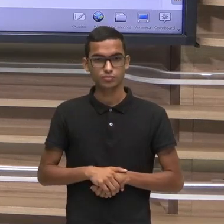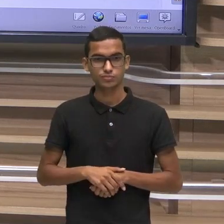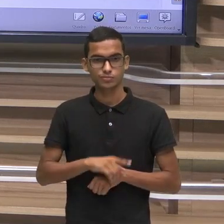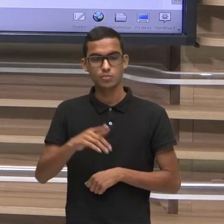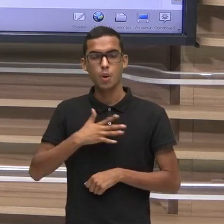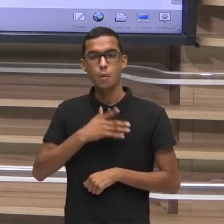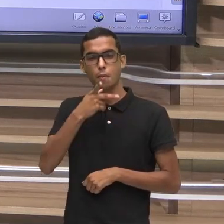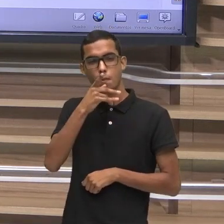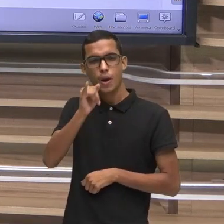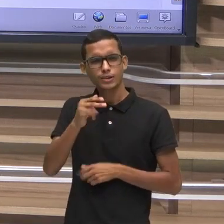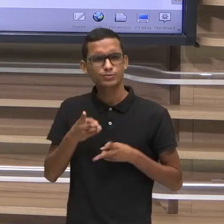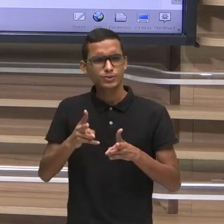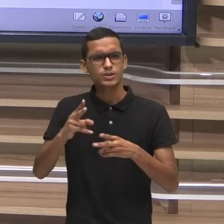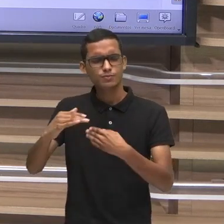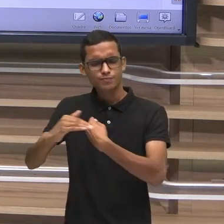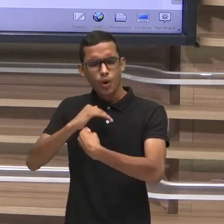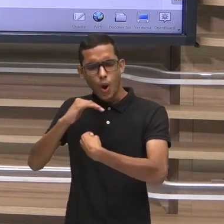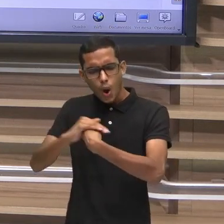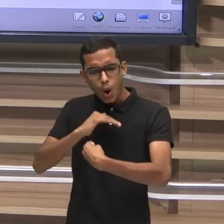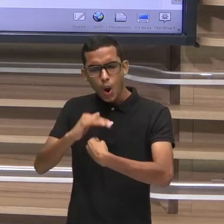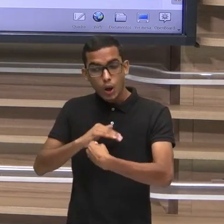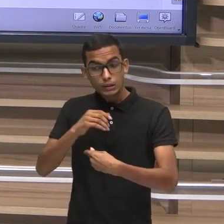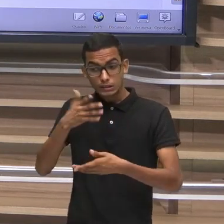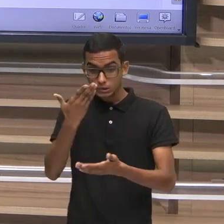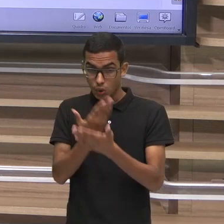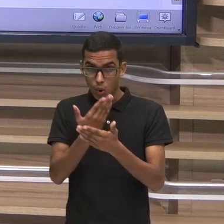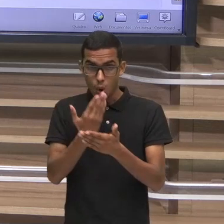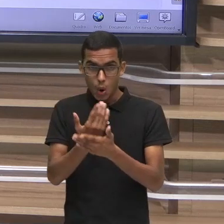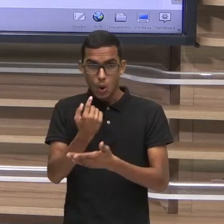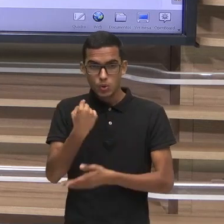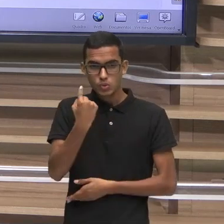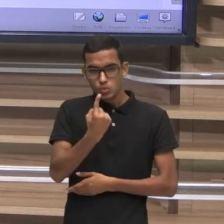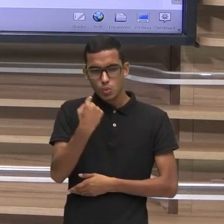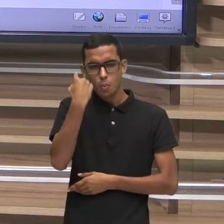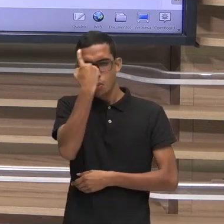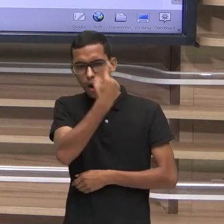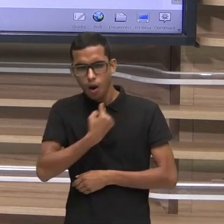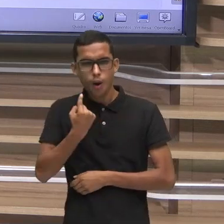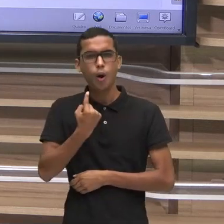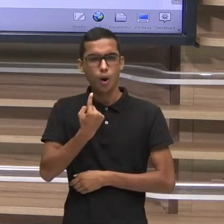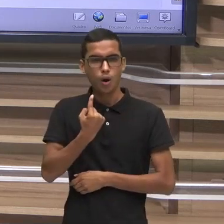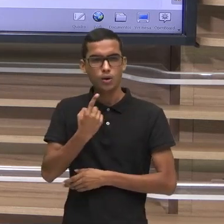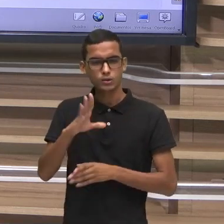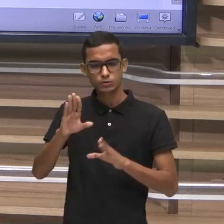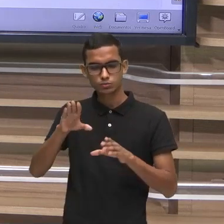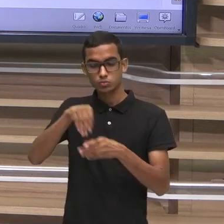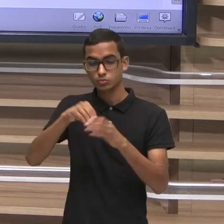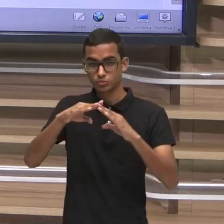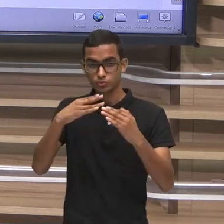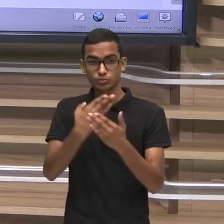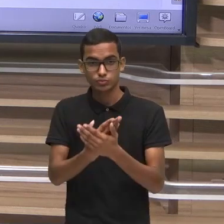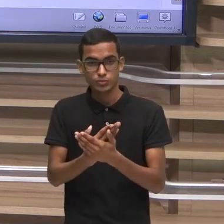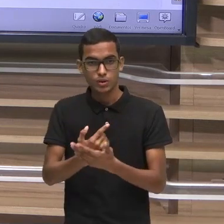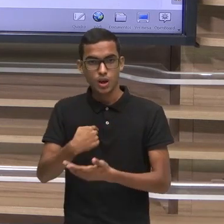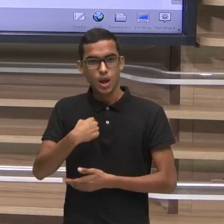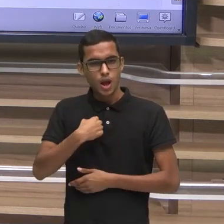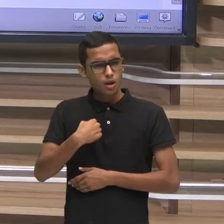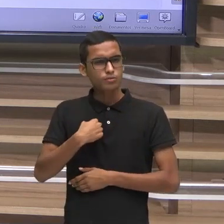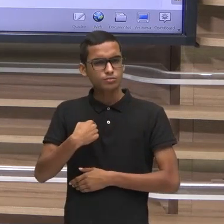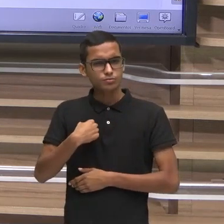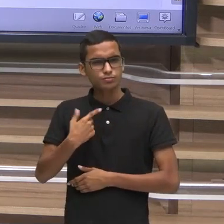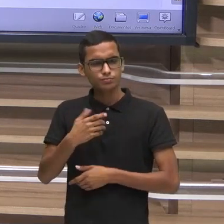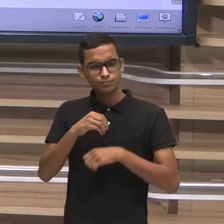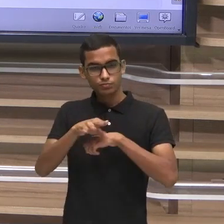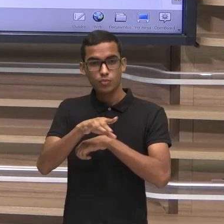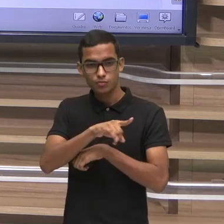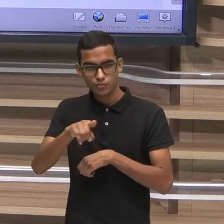sempre me deu a seguinte dica: estude 1 hora além do tempo que você fica na escola. E aí eu partilho com vocês essa